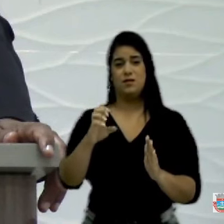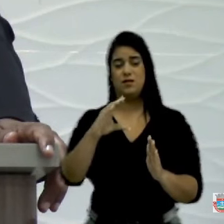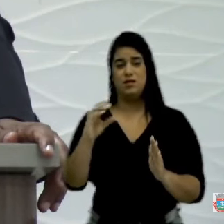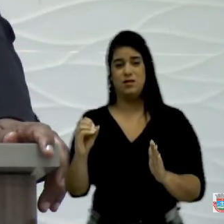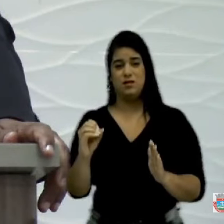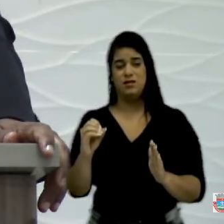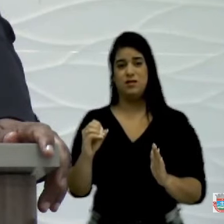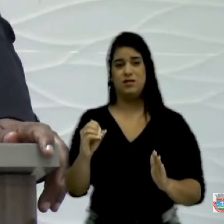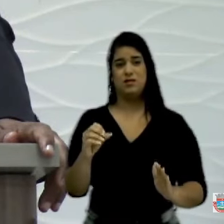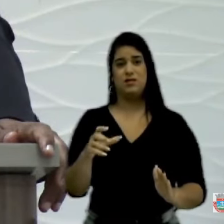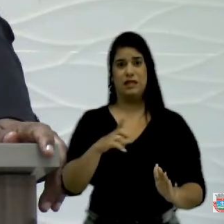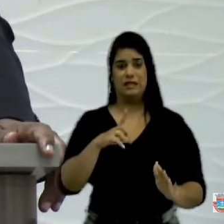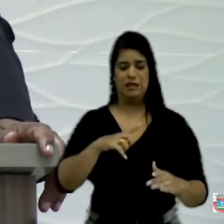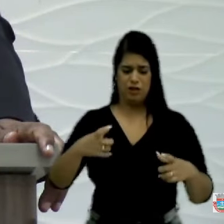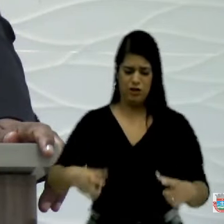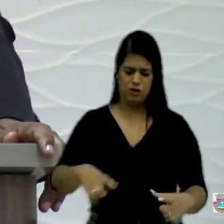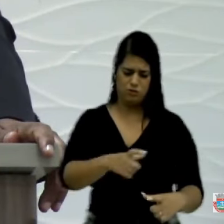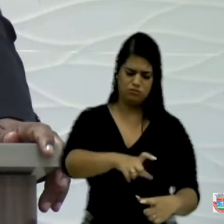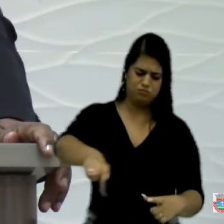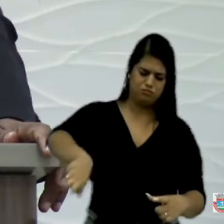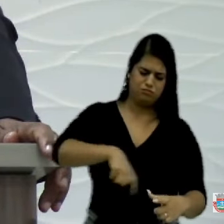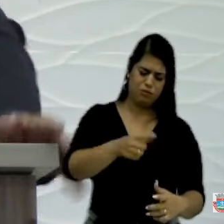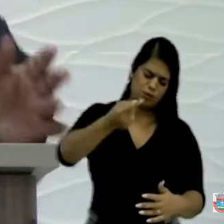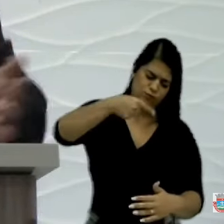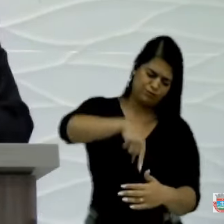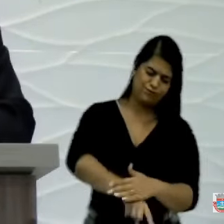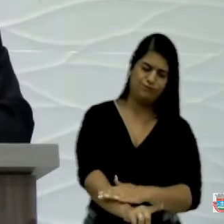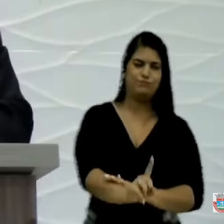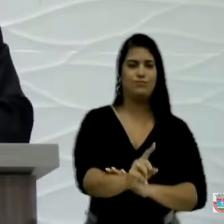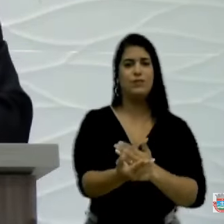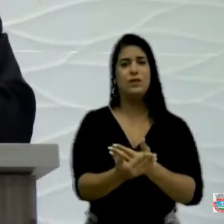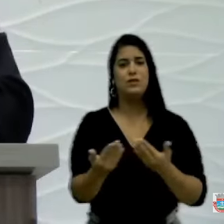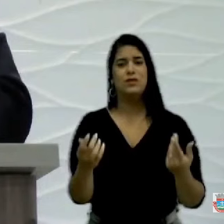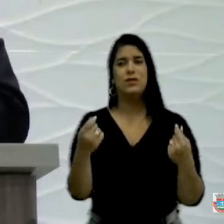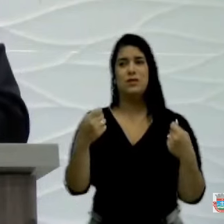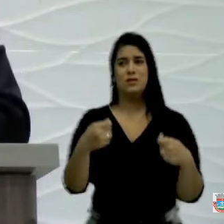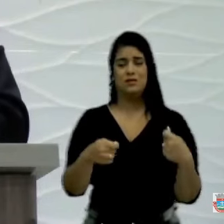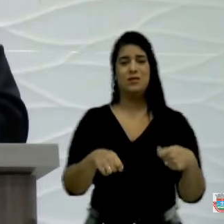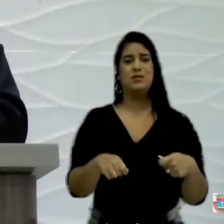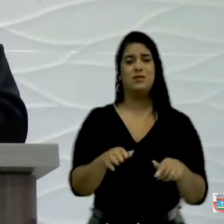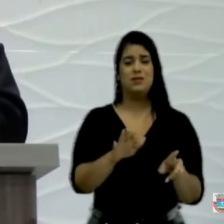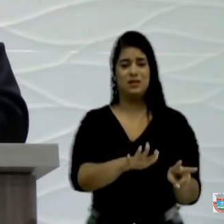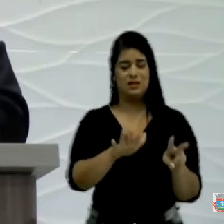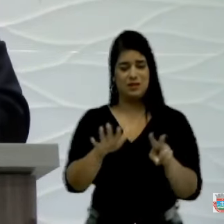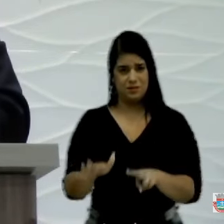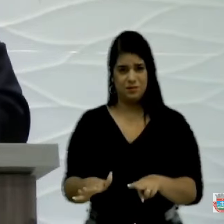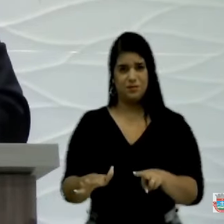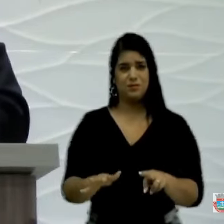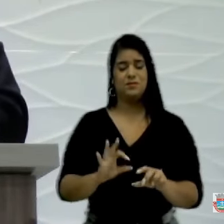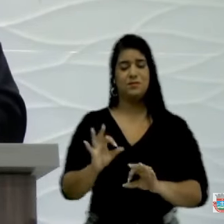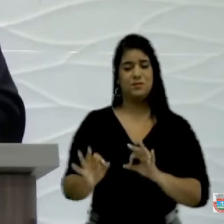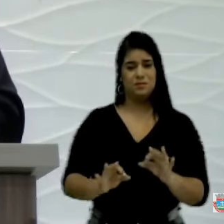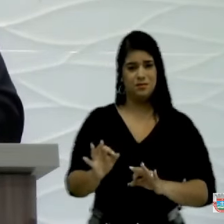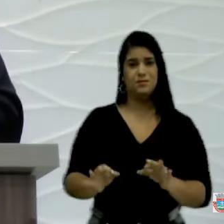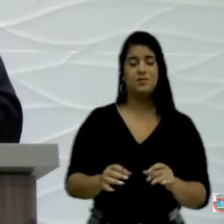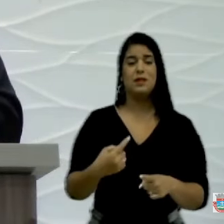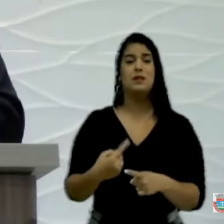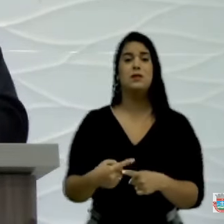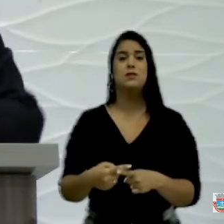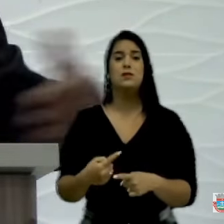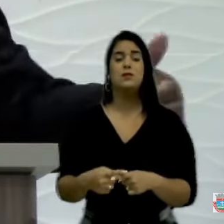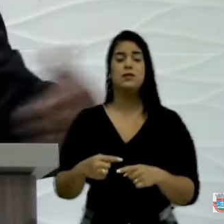está virando uma cratera. Vocês têm que fazer, pelo menos nessa semana, para quando for no São João,